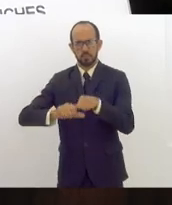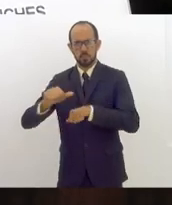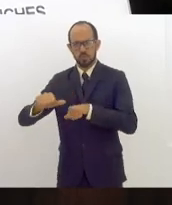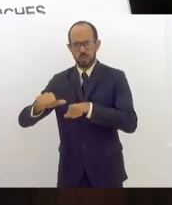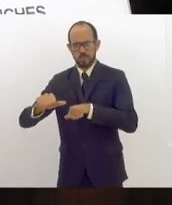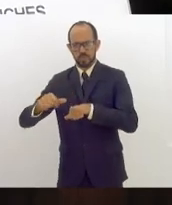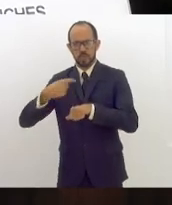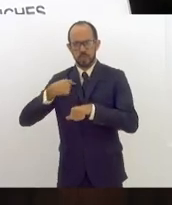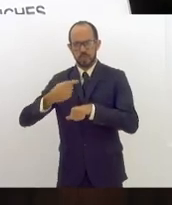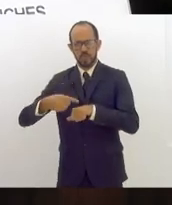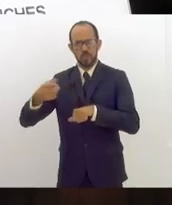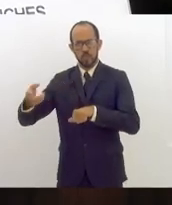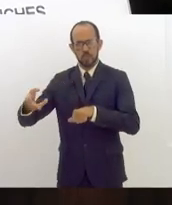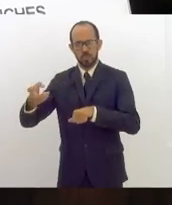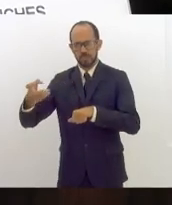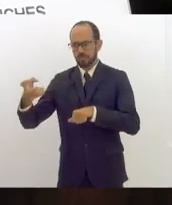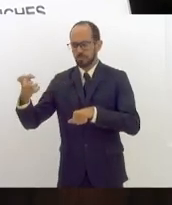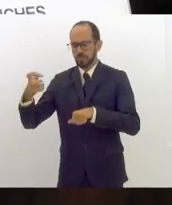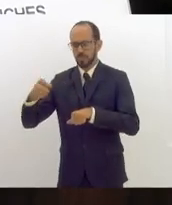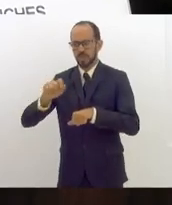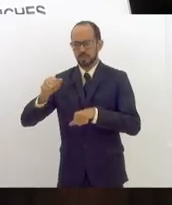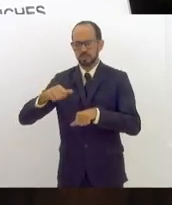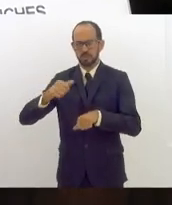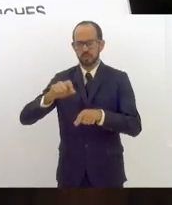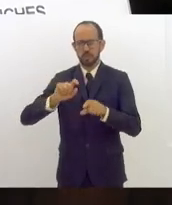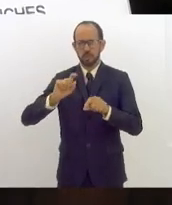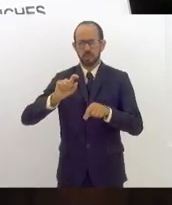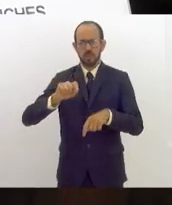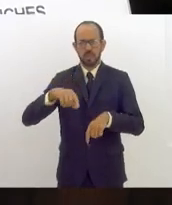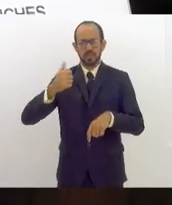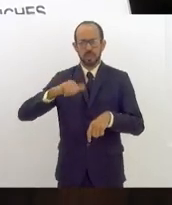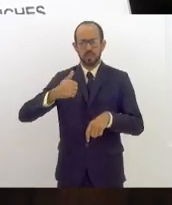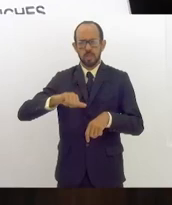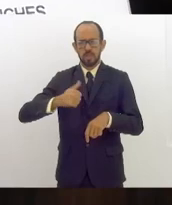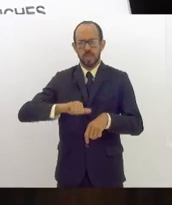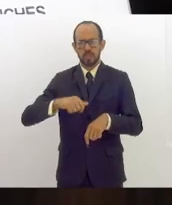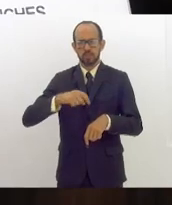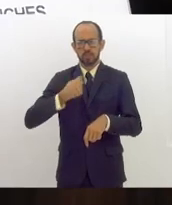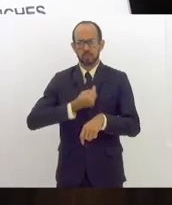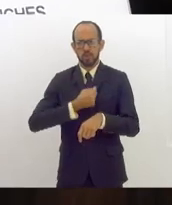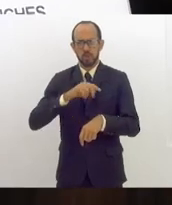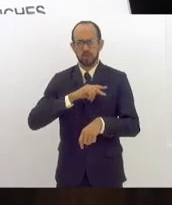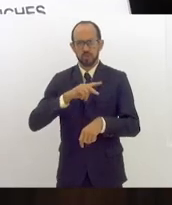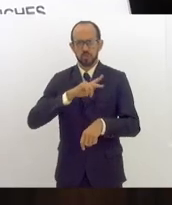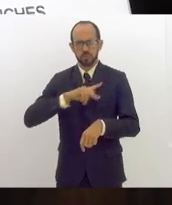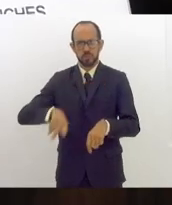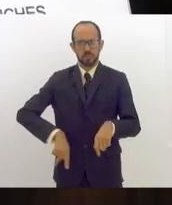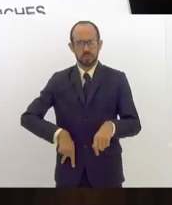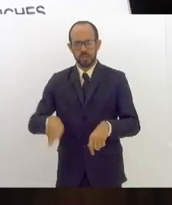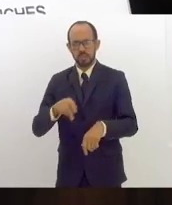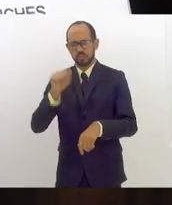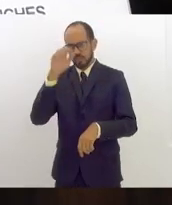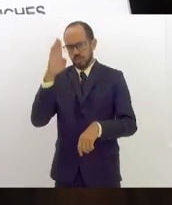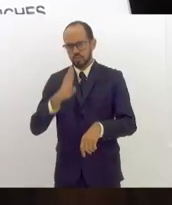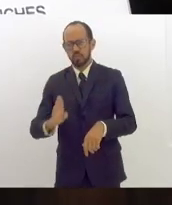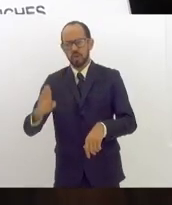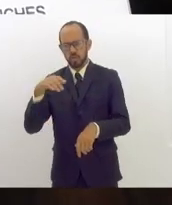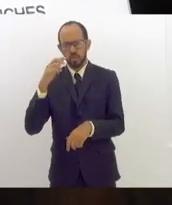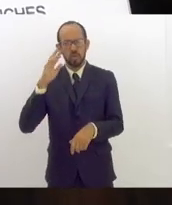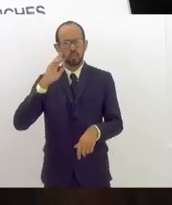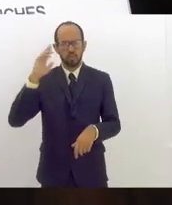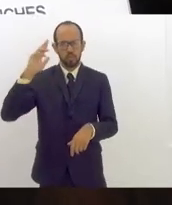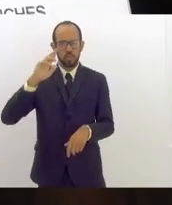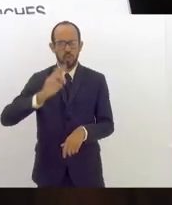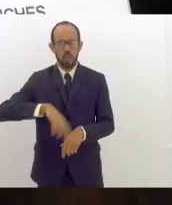algumas vezes essa qualidade do do nosso batonímia Nacional Dr José Alberto Simonetti de quanto ele é caro